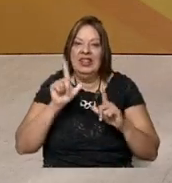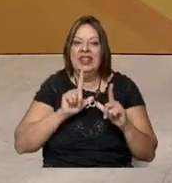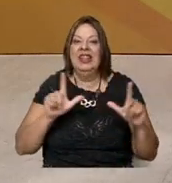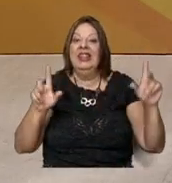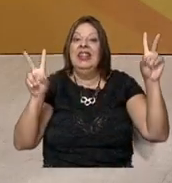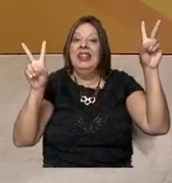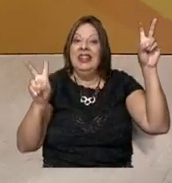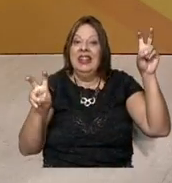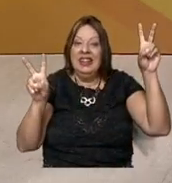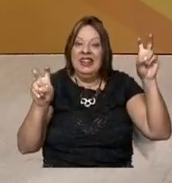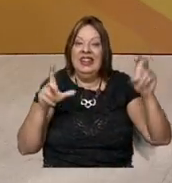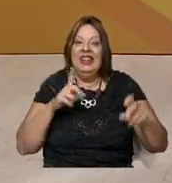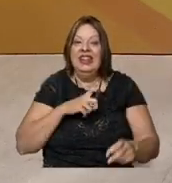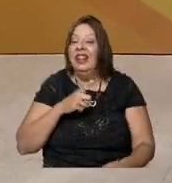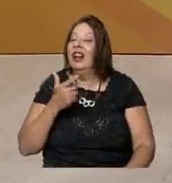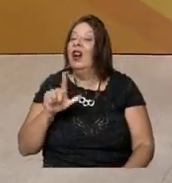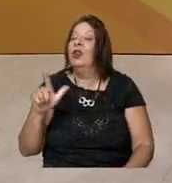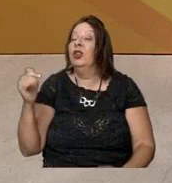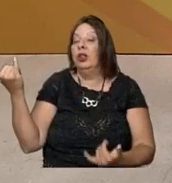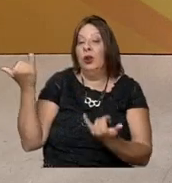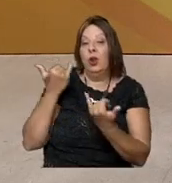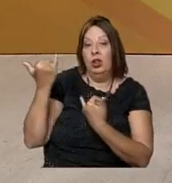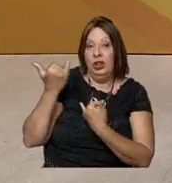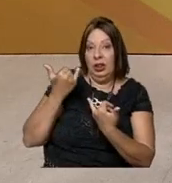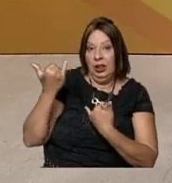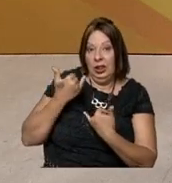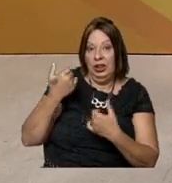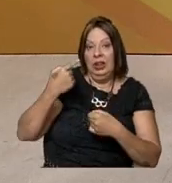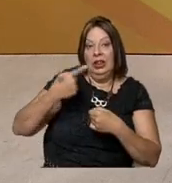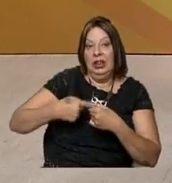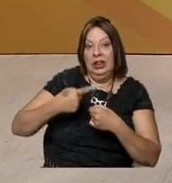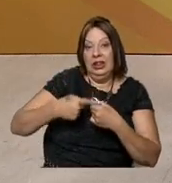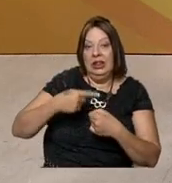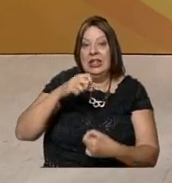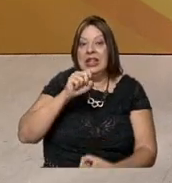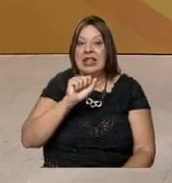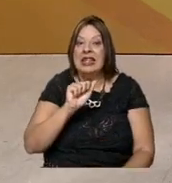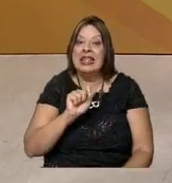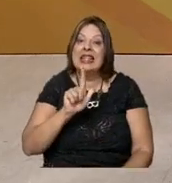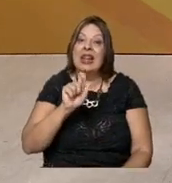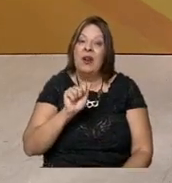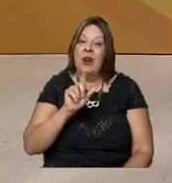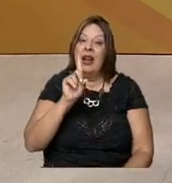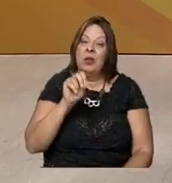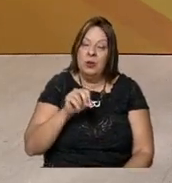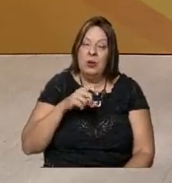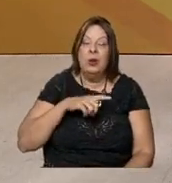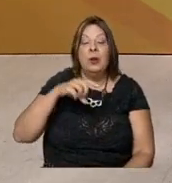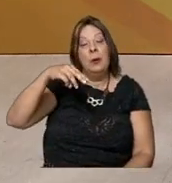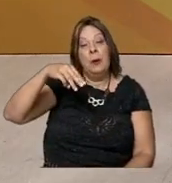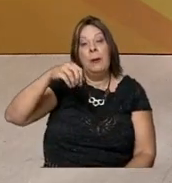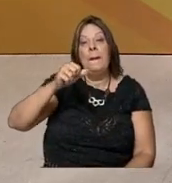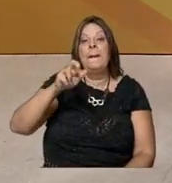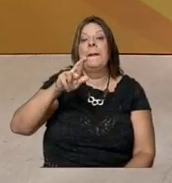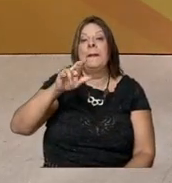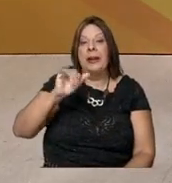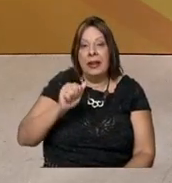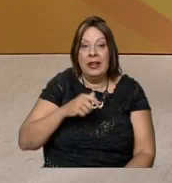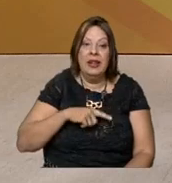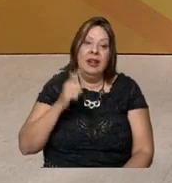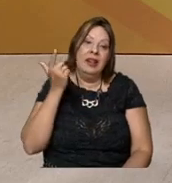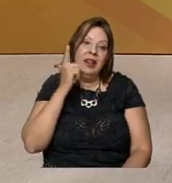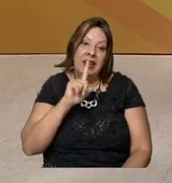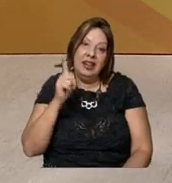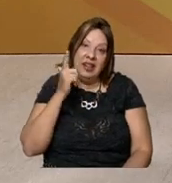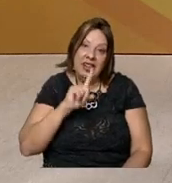aqui, essa semana sabe de onde eu recebi notícias? Do município de Salgado, Dona Maria da Natividade, que foi contemplada